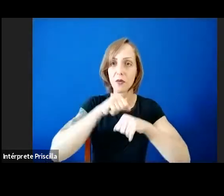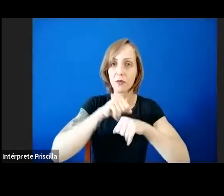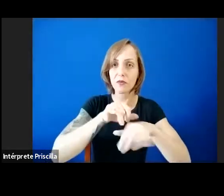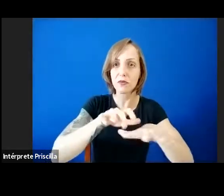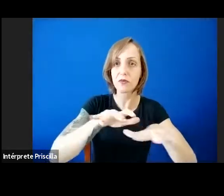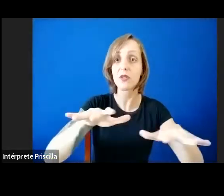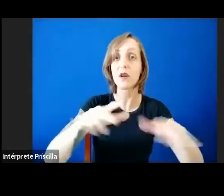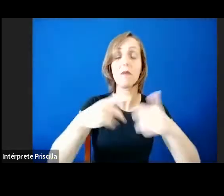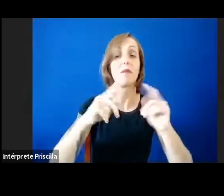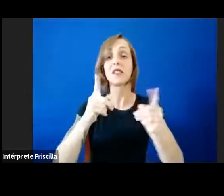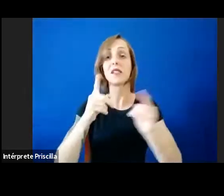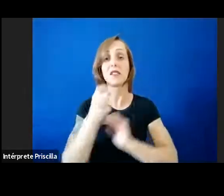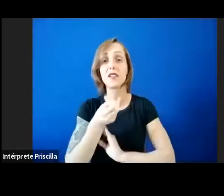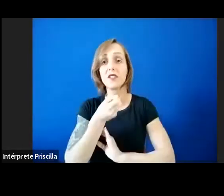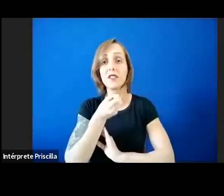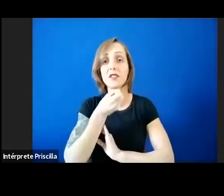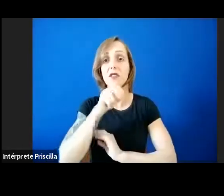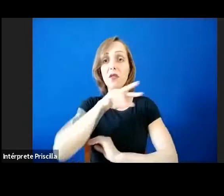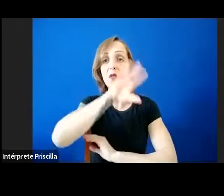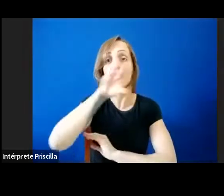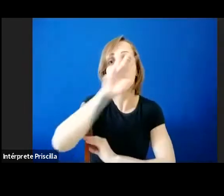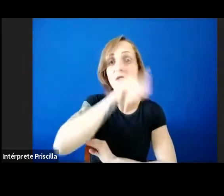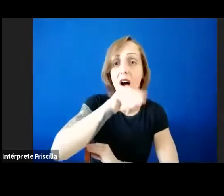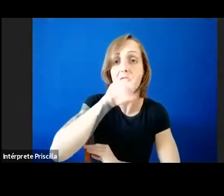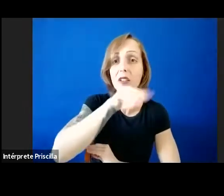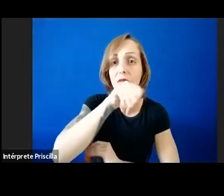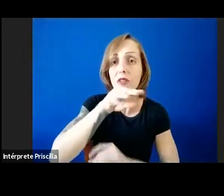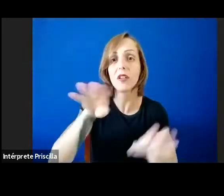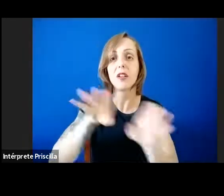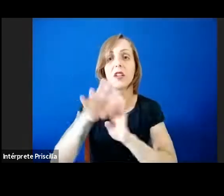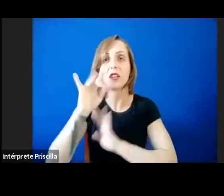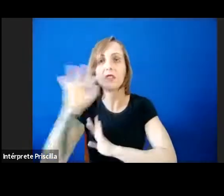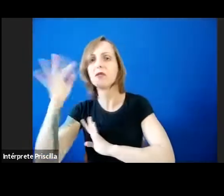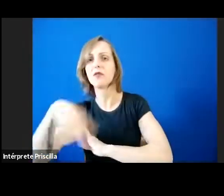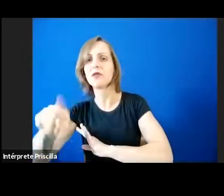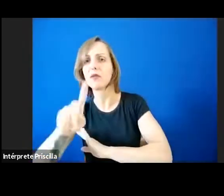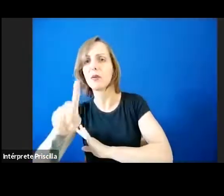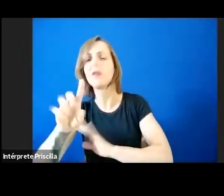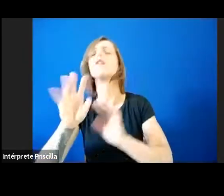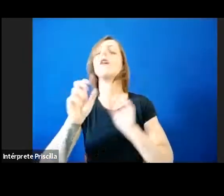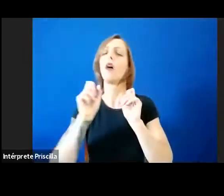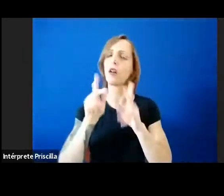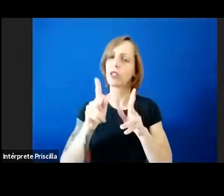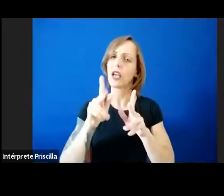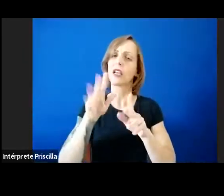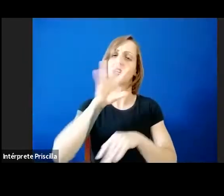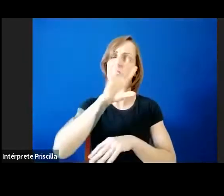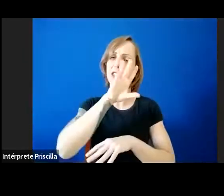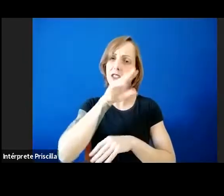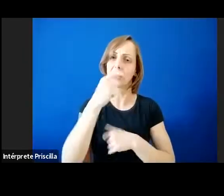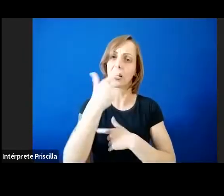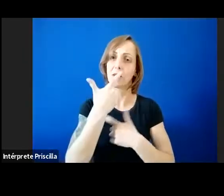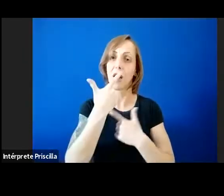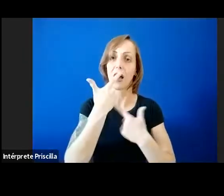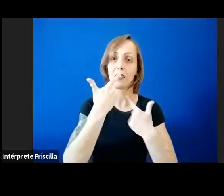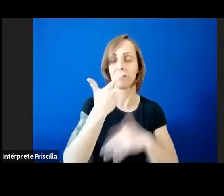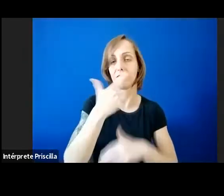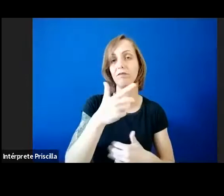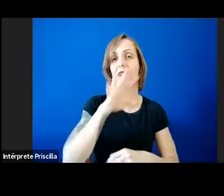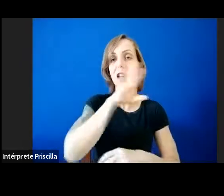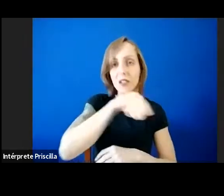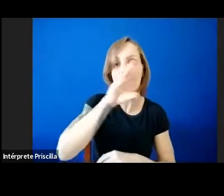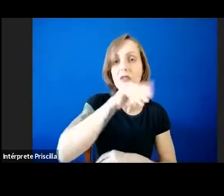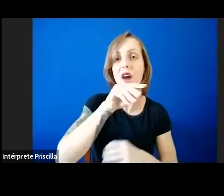dizer, eles falam, não a nossa língua, mas eles não pensam, não têm uma ação. Então, os animais também, eles